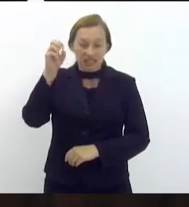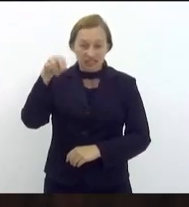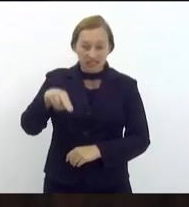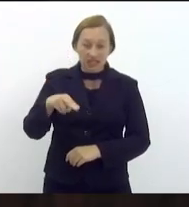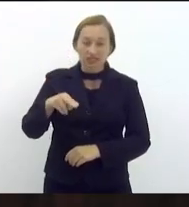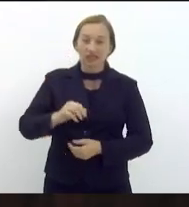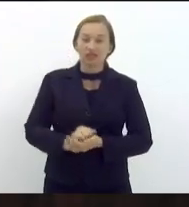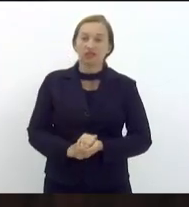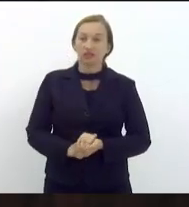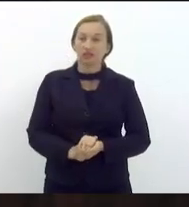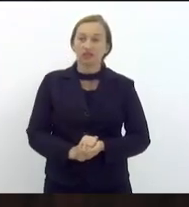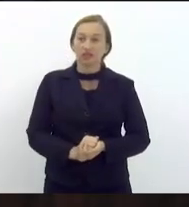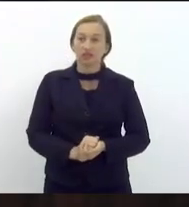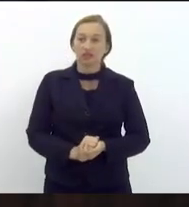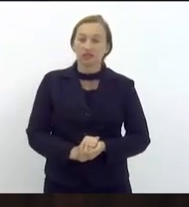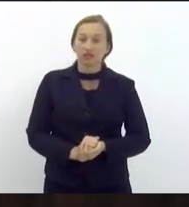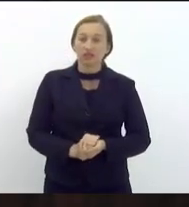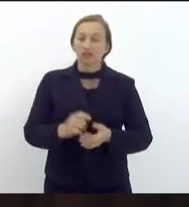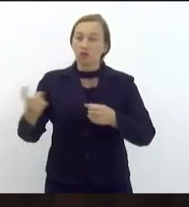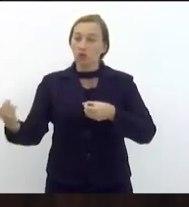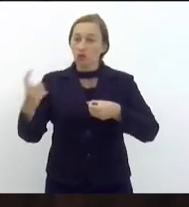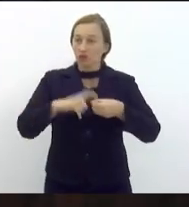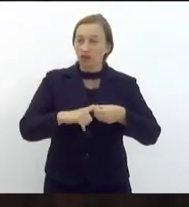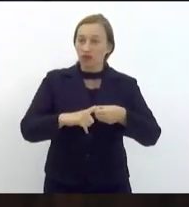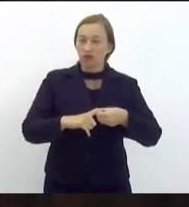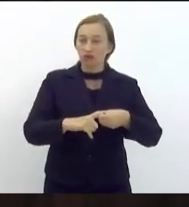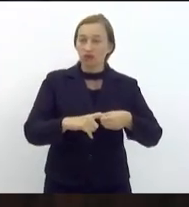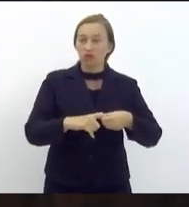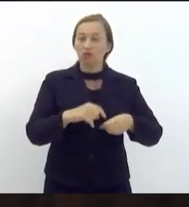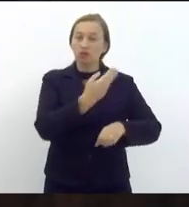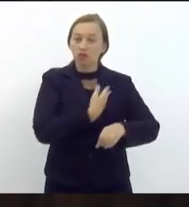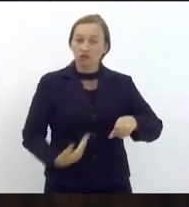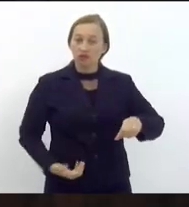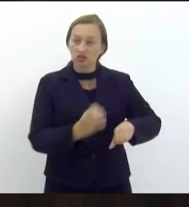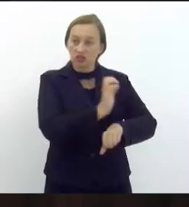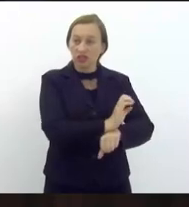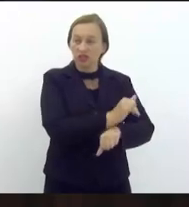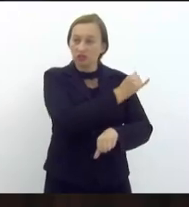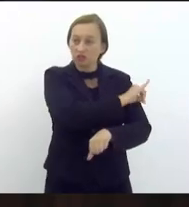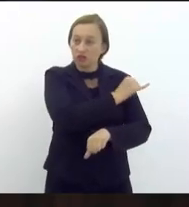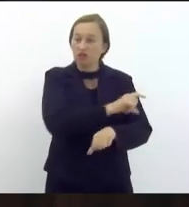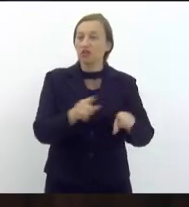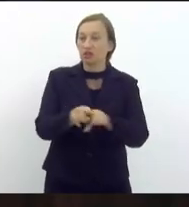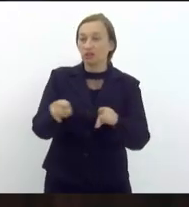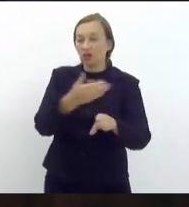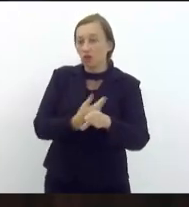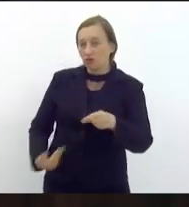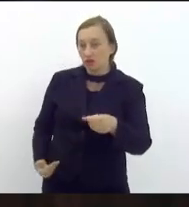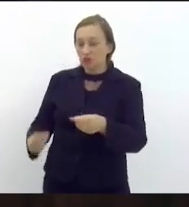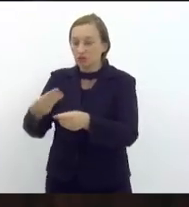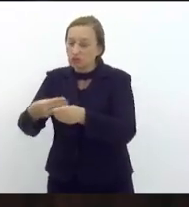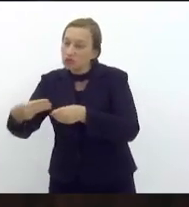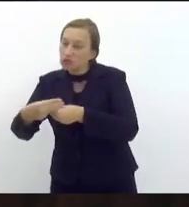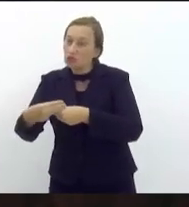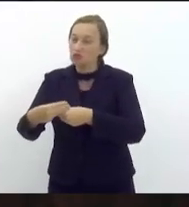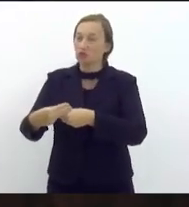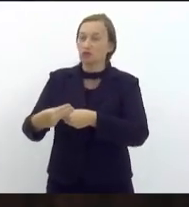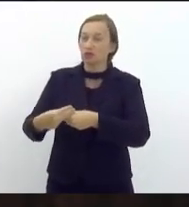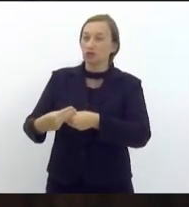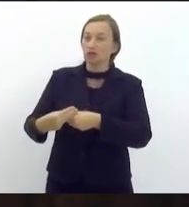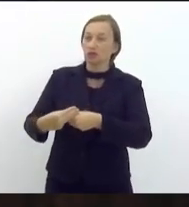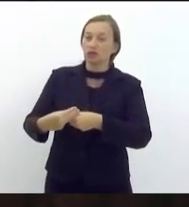dispõe sobre a realização de convênios entre o Governo do Estado do Rio de Janeiro e os governos municipais com a finalidade promover